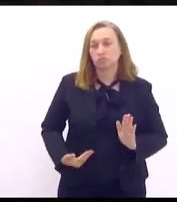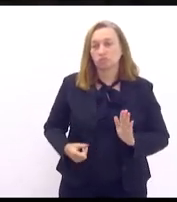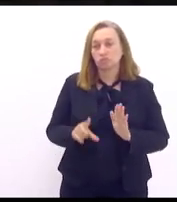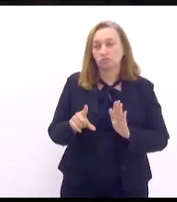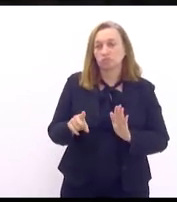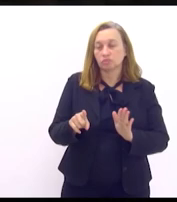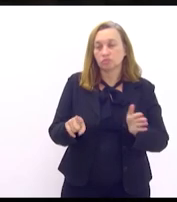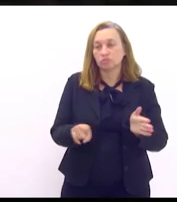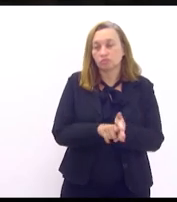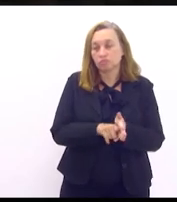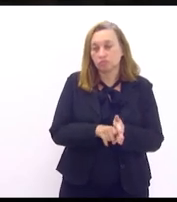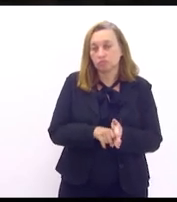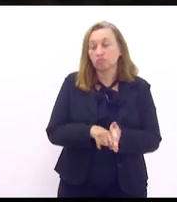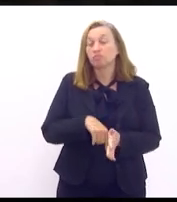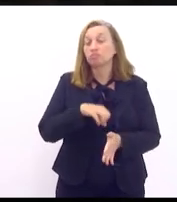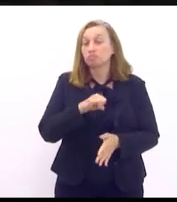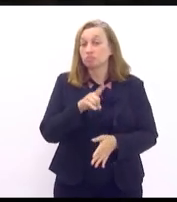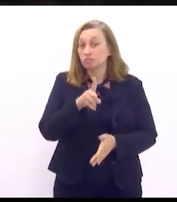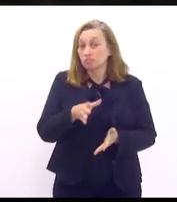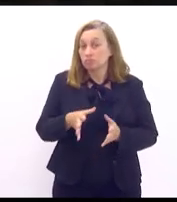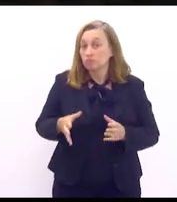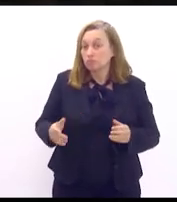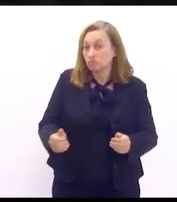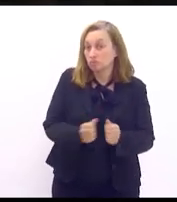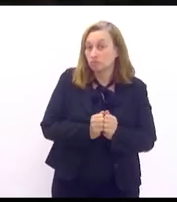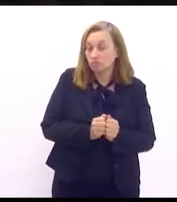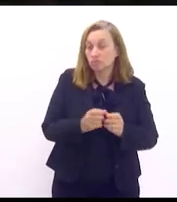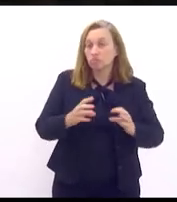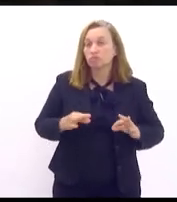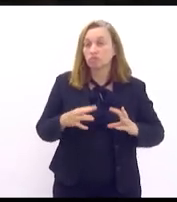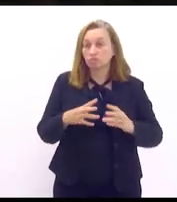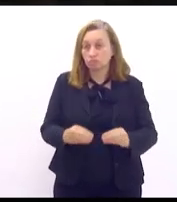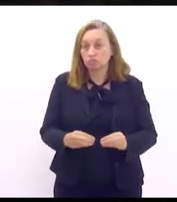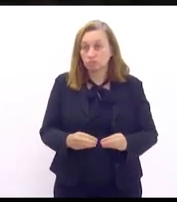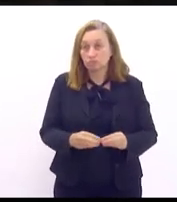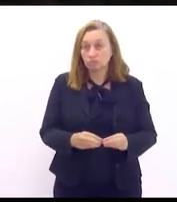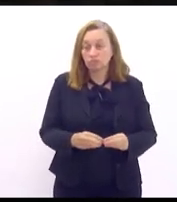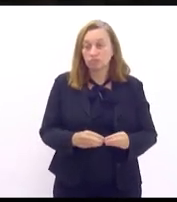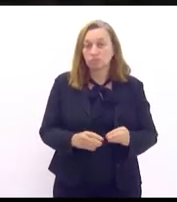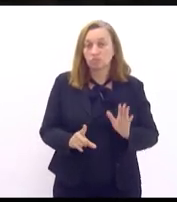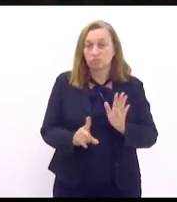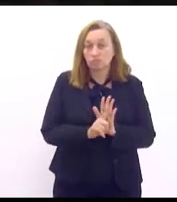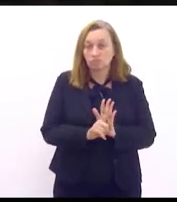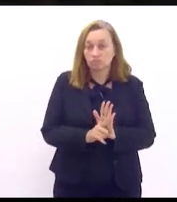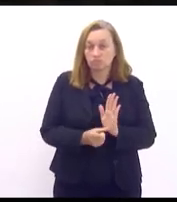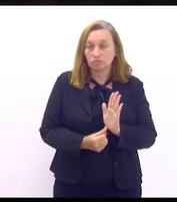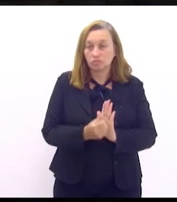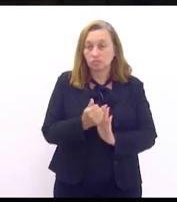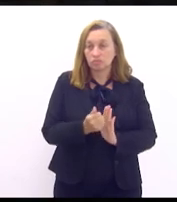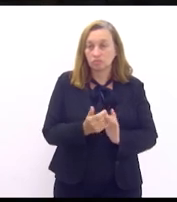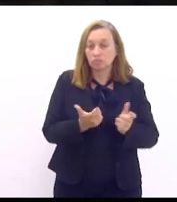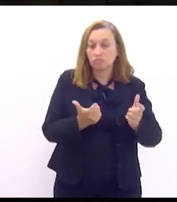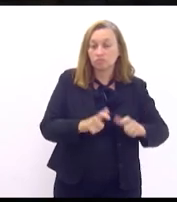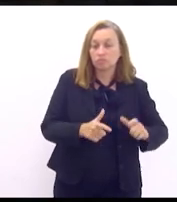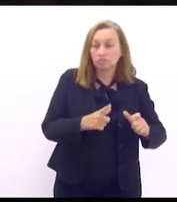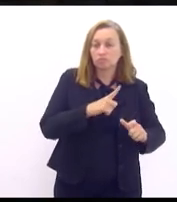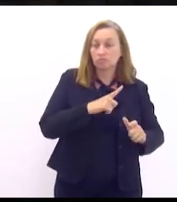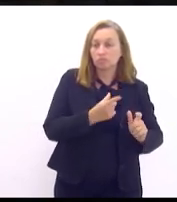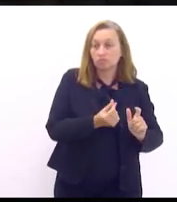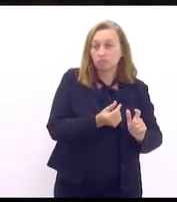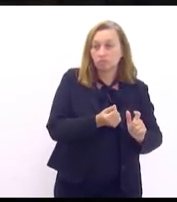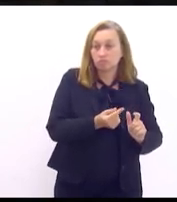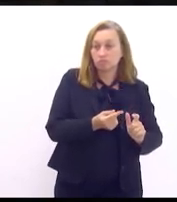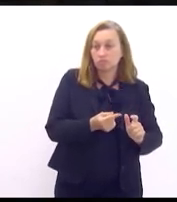Isso. Se você for juntar todas as funções das leis orçamentárias, ou seja, aonde tem dinheiro que fala de